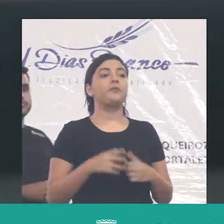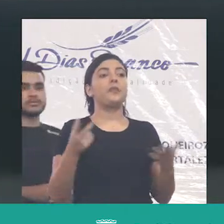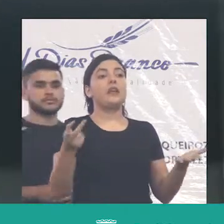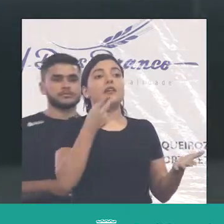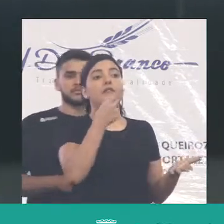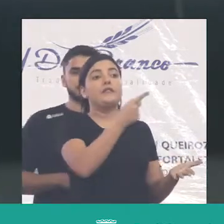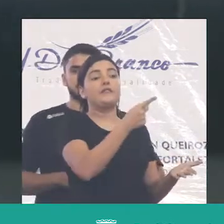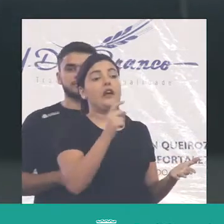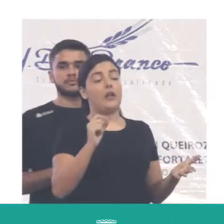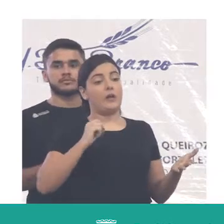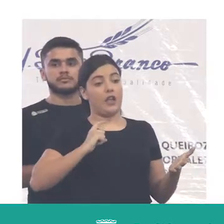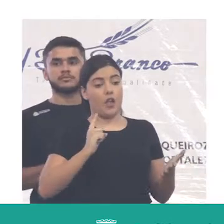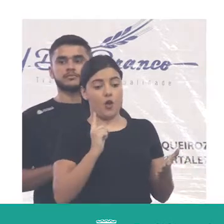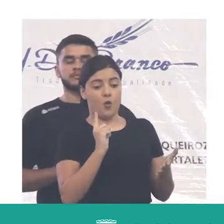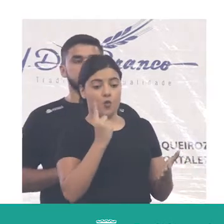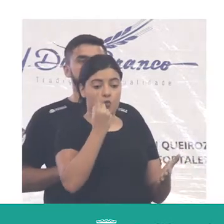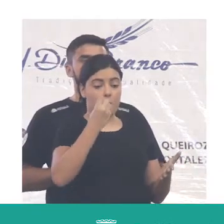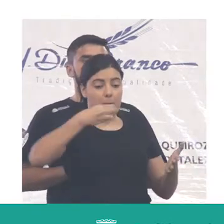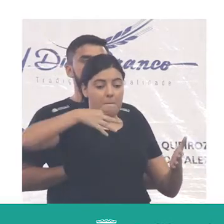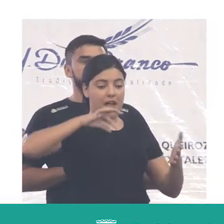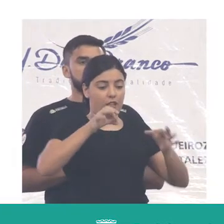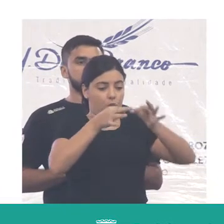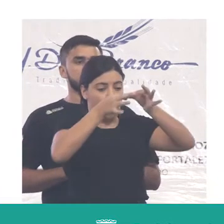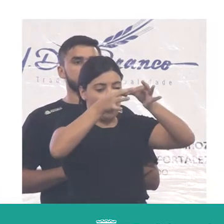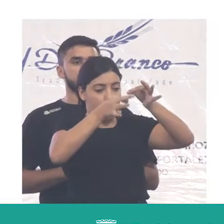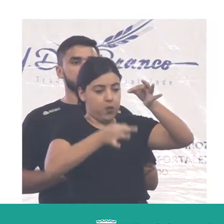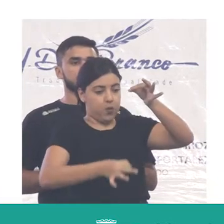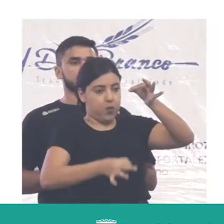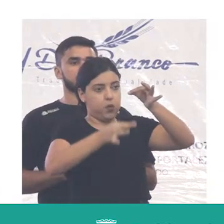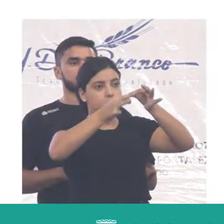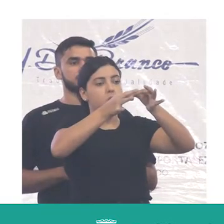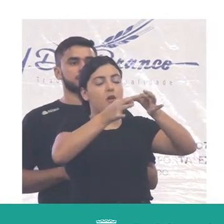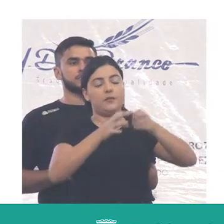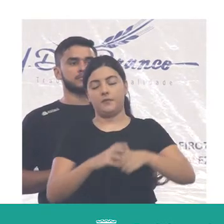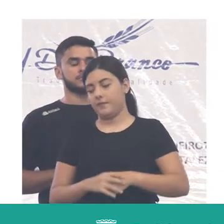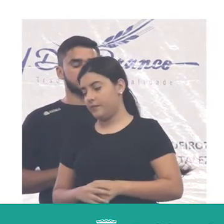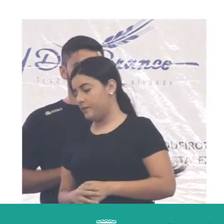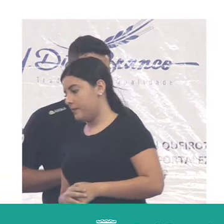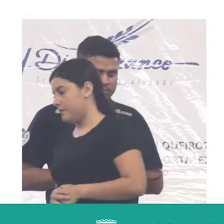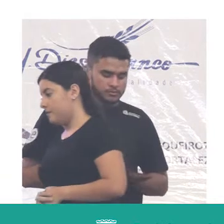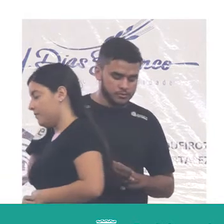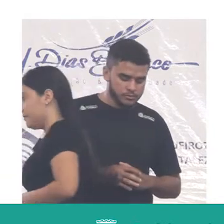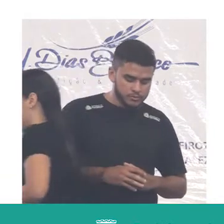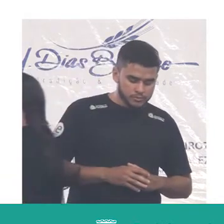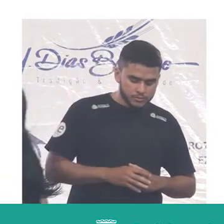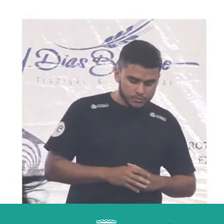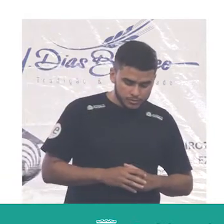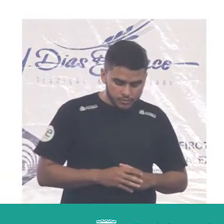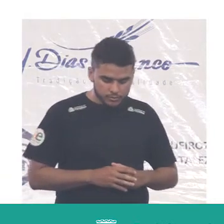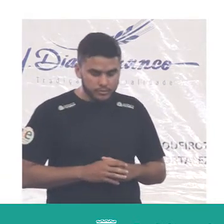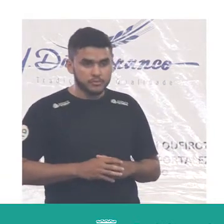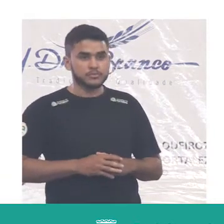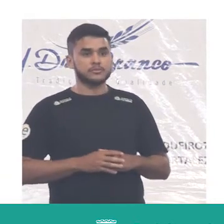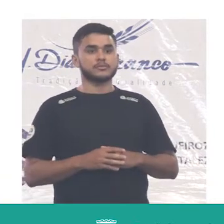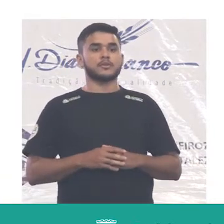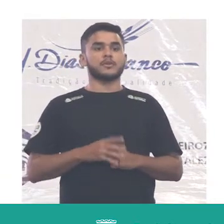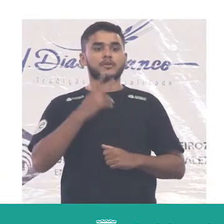Ele disse que tem 1 metro de profundidade. Profundidade eu traduzo como sendo o que aí